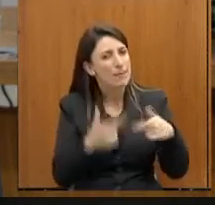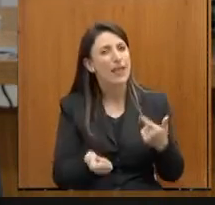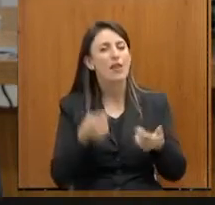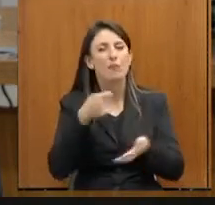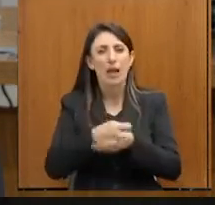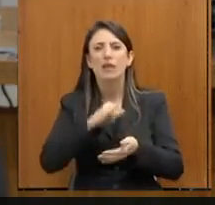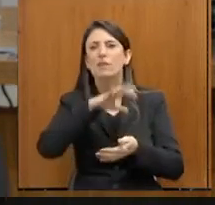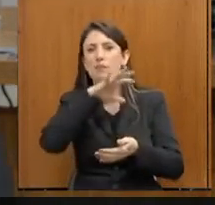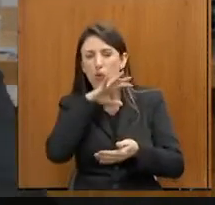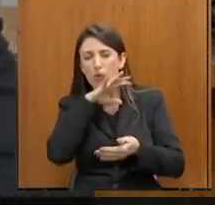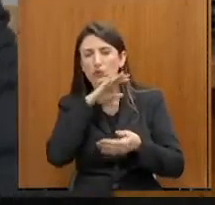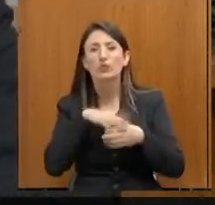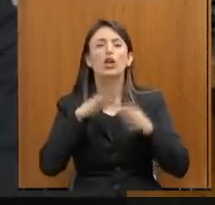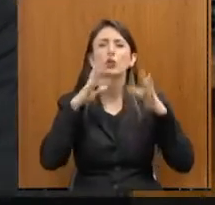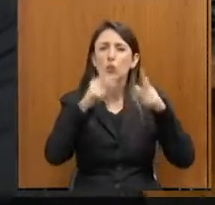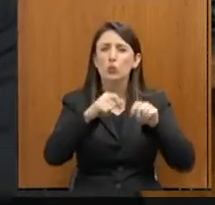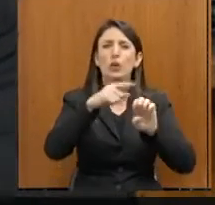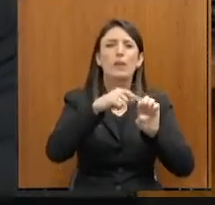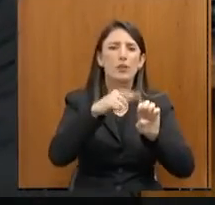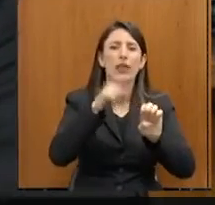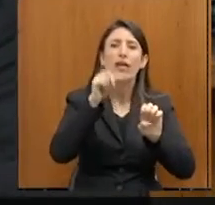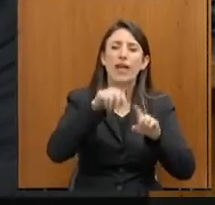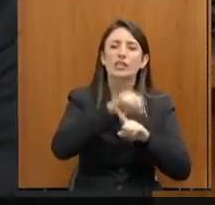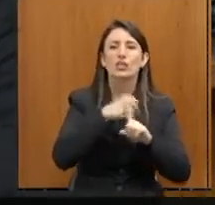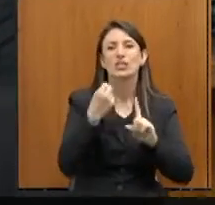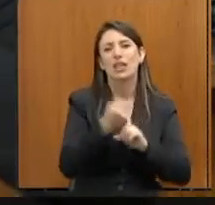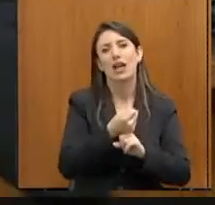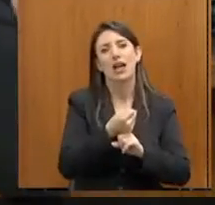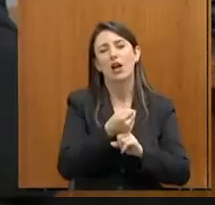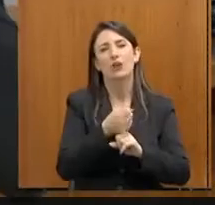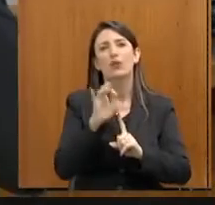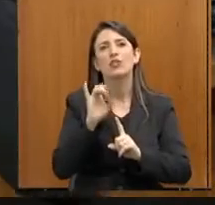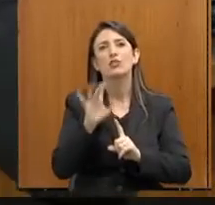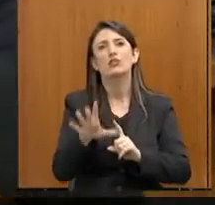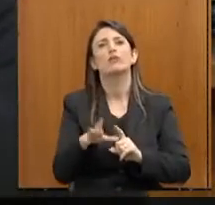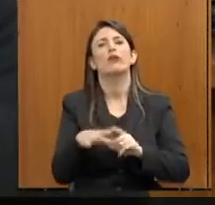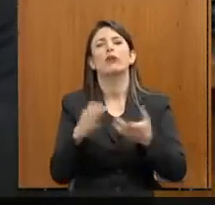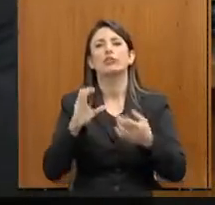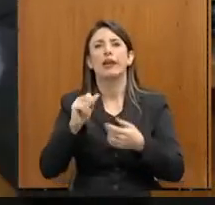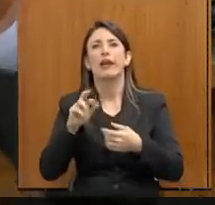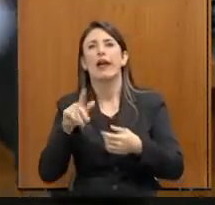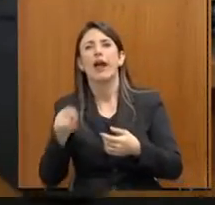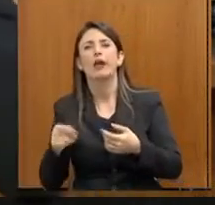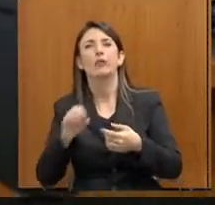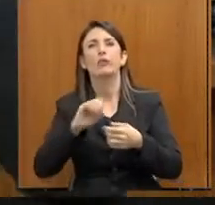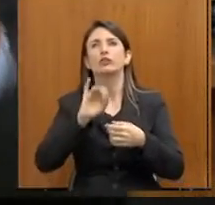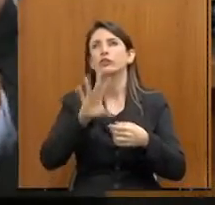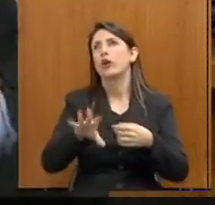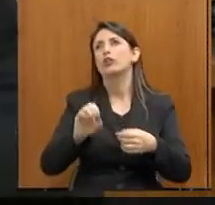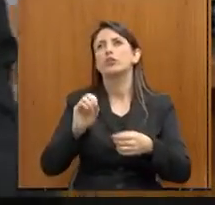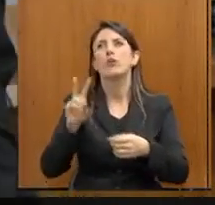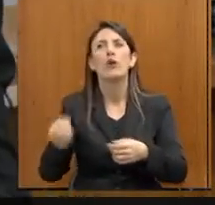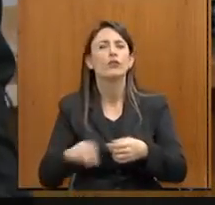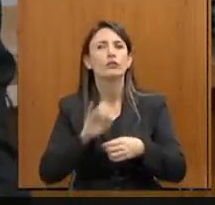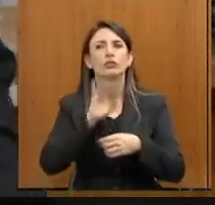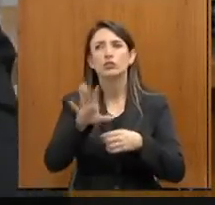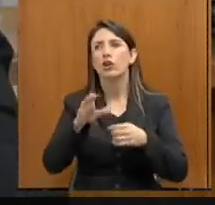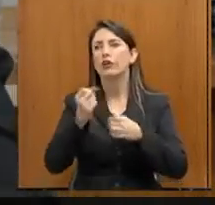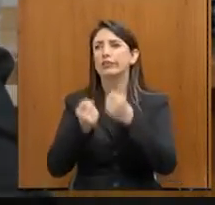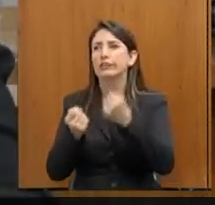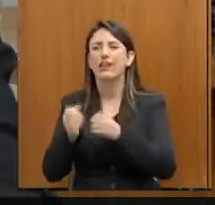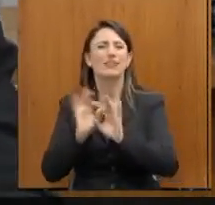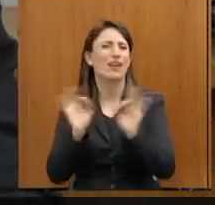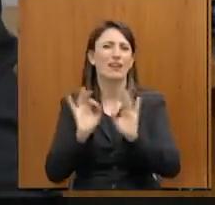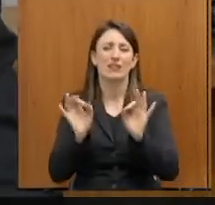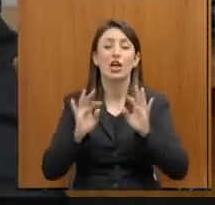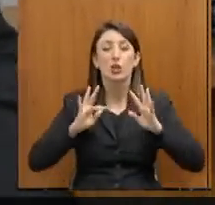é a social não é só empreendedorismo de carro empreendedorismo que vai ao morro todo todo mundo